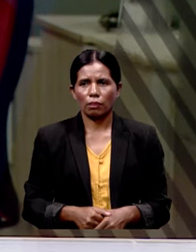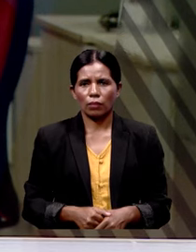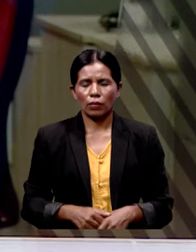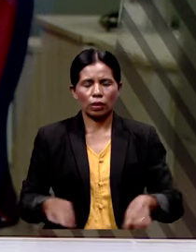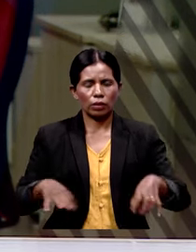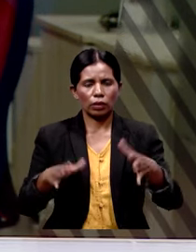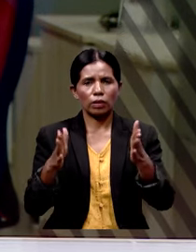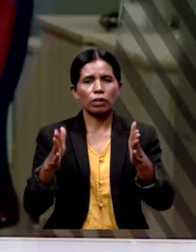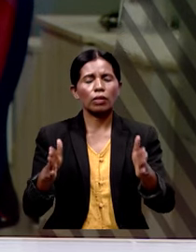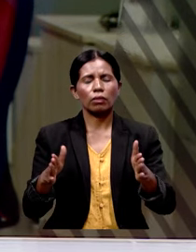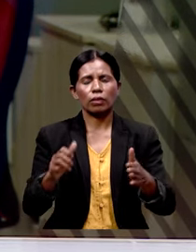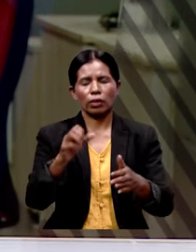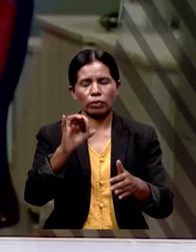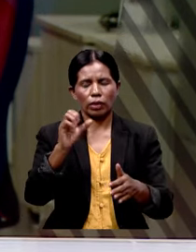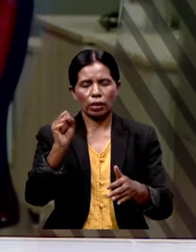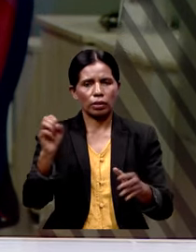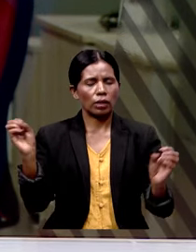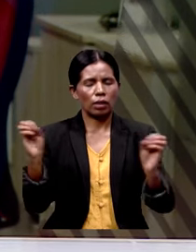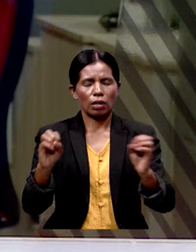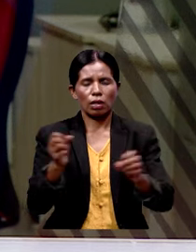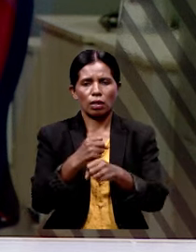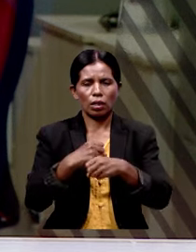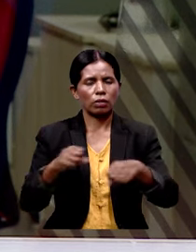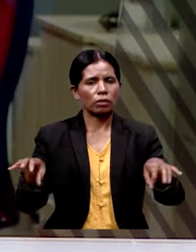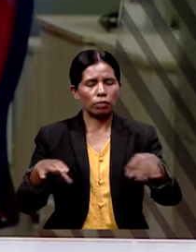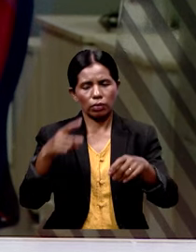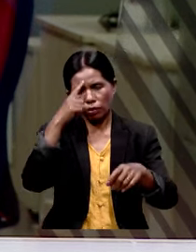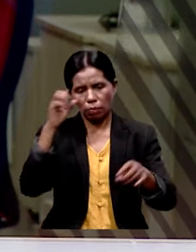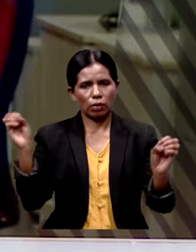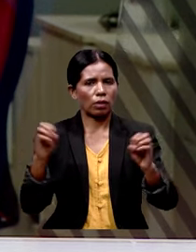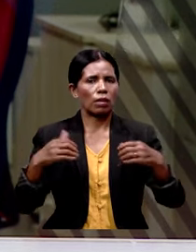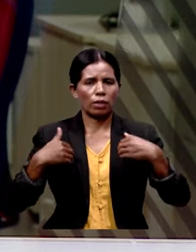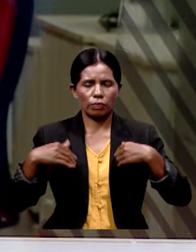Serviço IFS ela funcionou também falta recursos humanos.